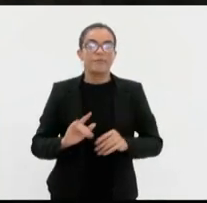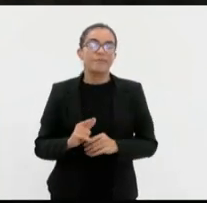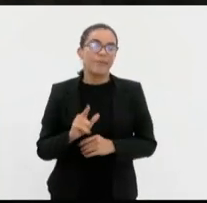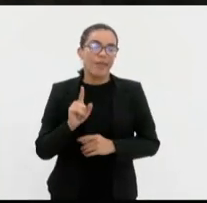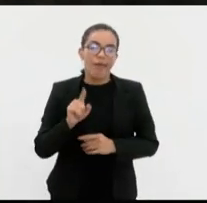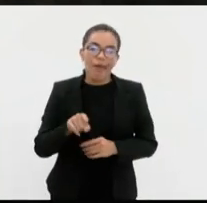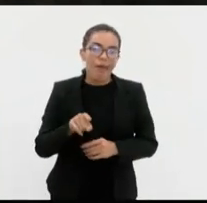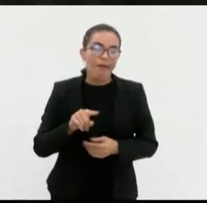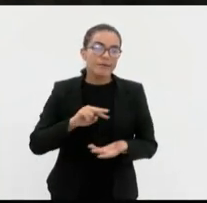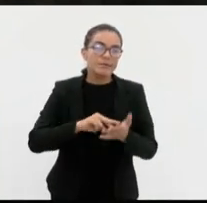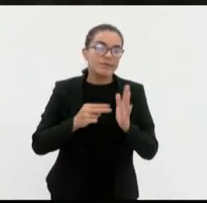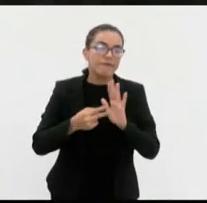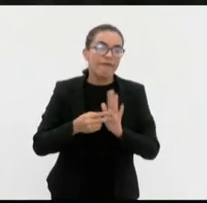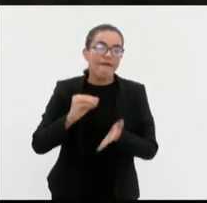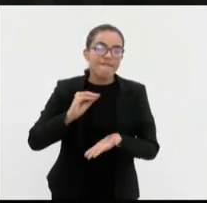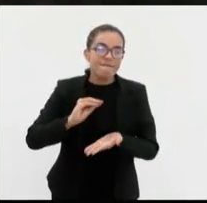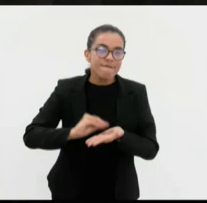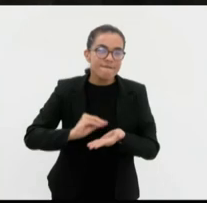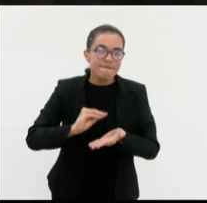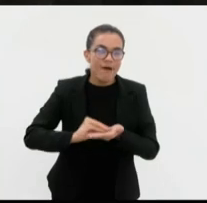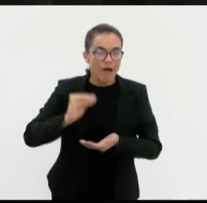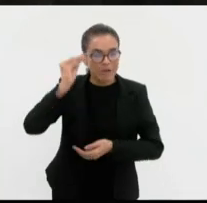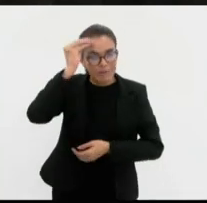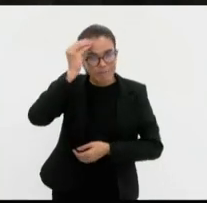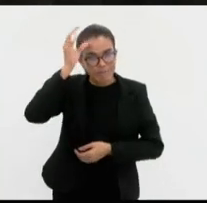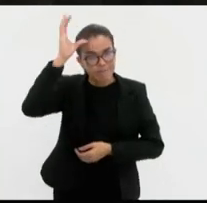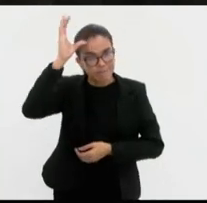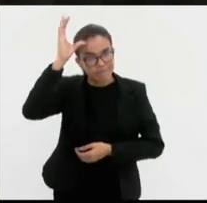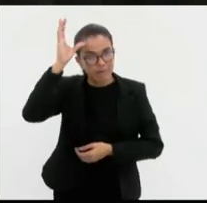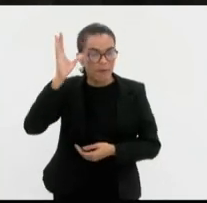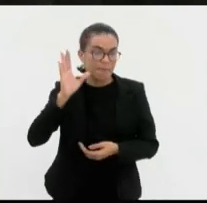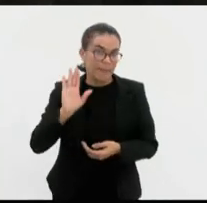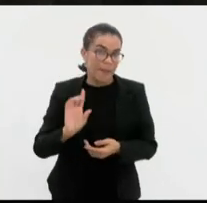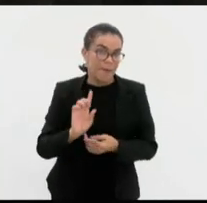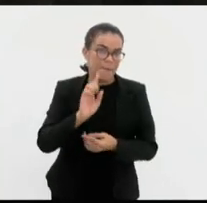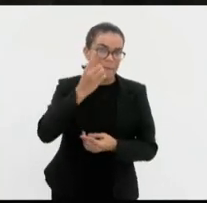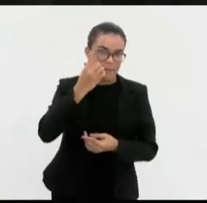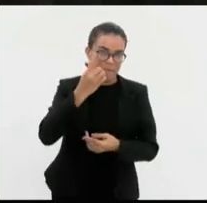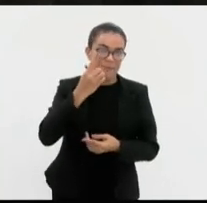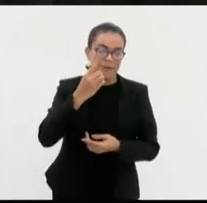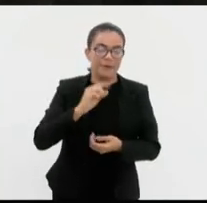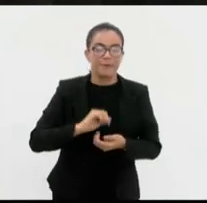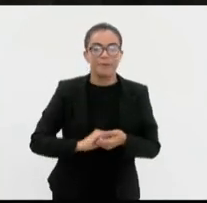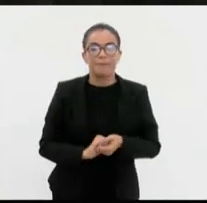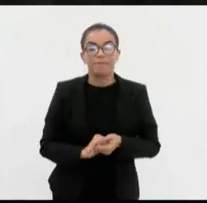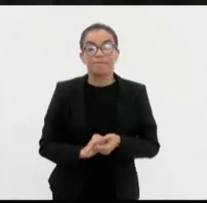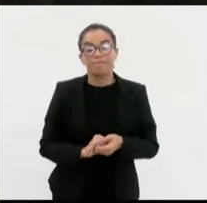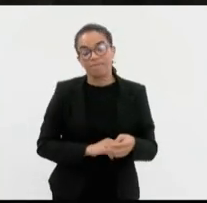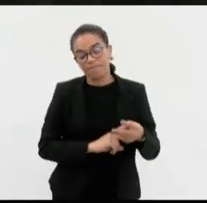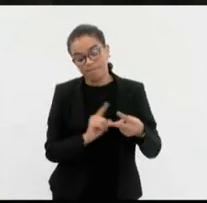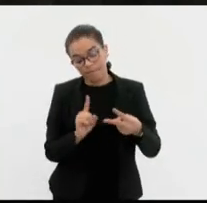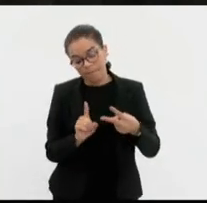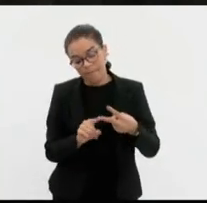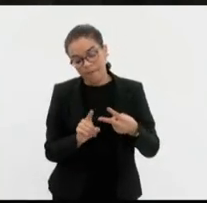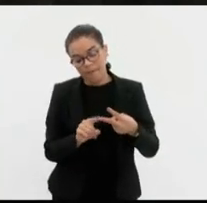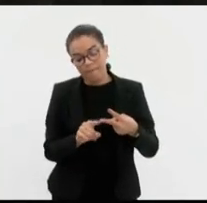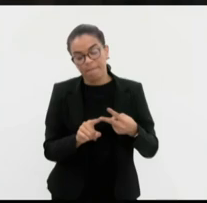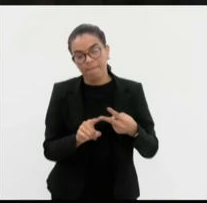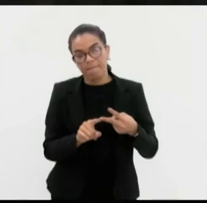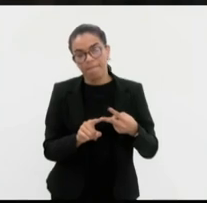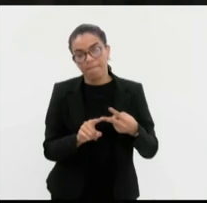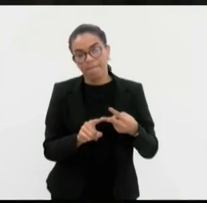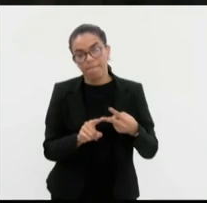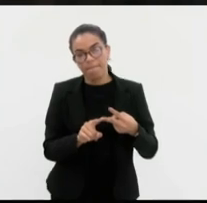da ignorância estee é o primeiro ponto o segundo